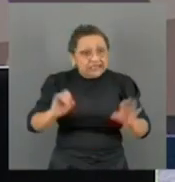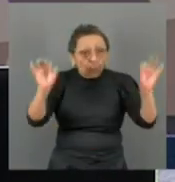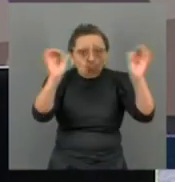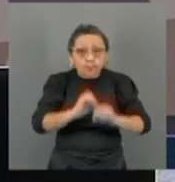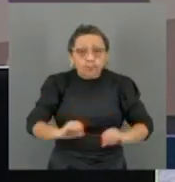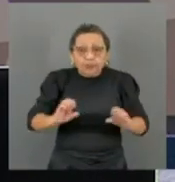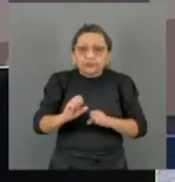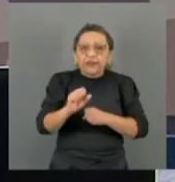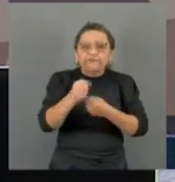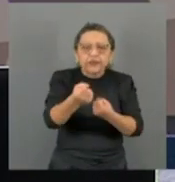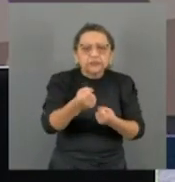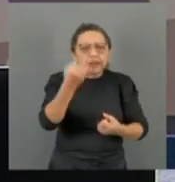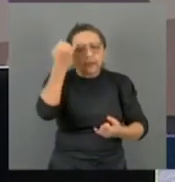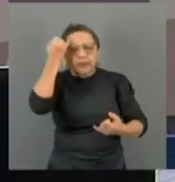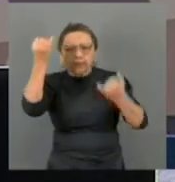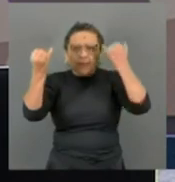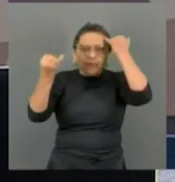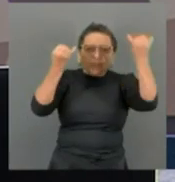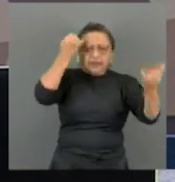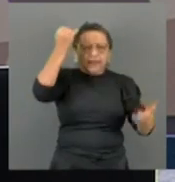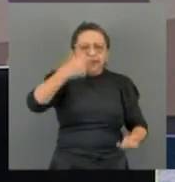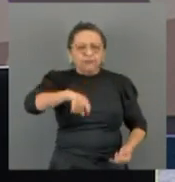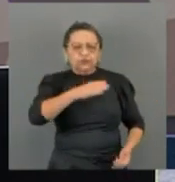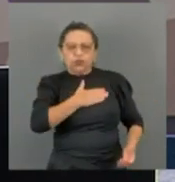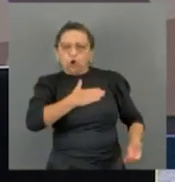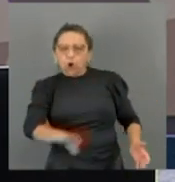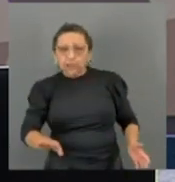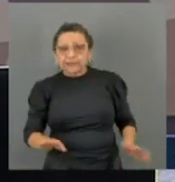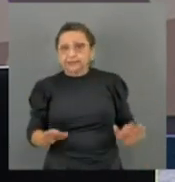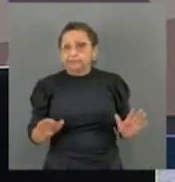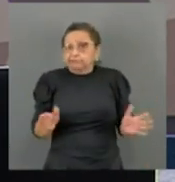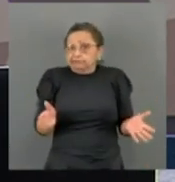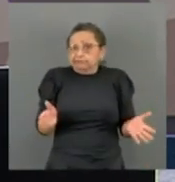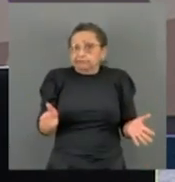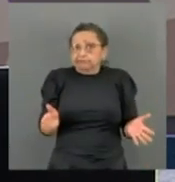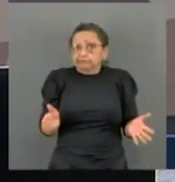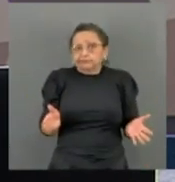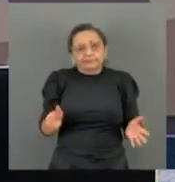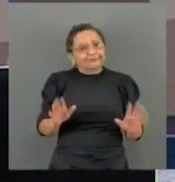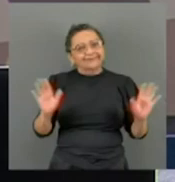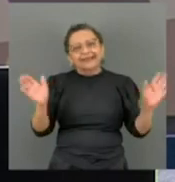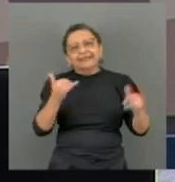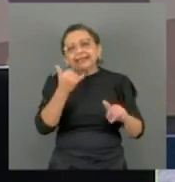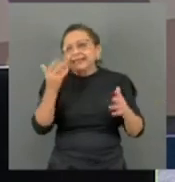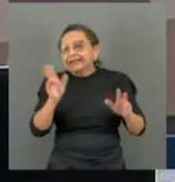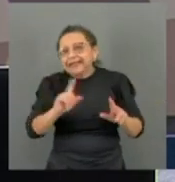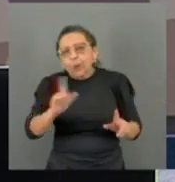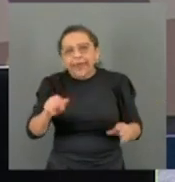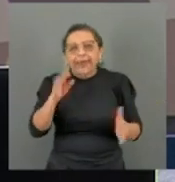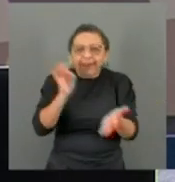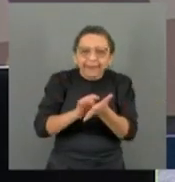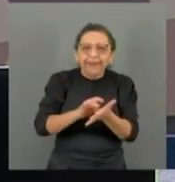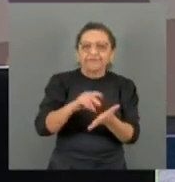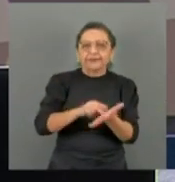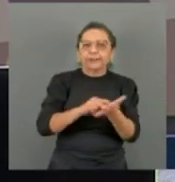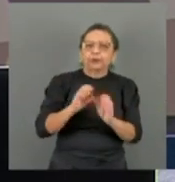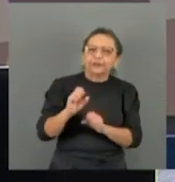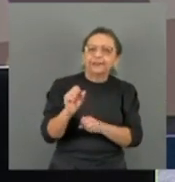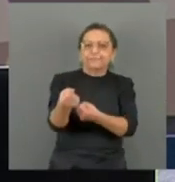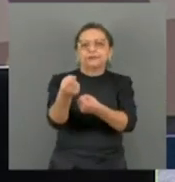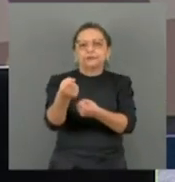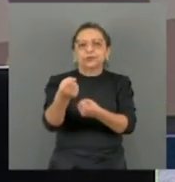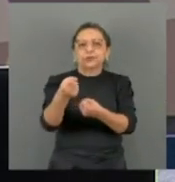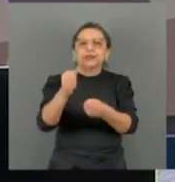defende ideias que você odeia, você não realmente é defensor